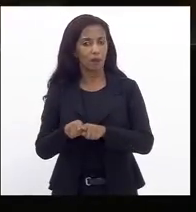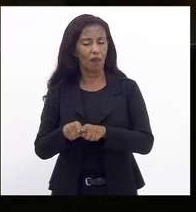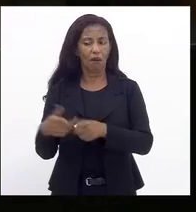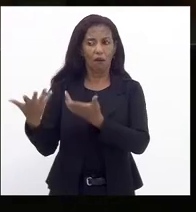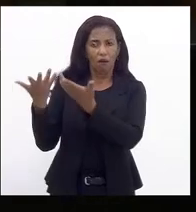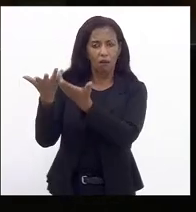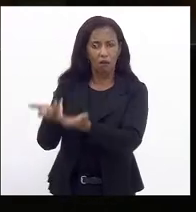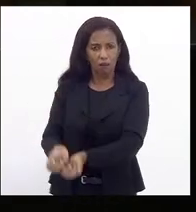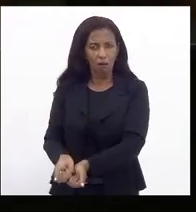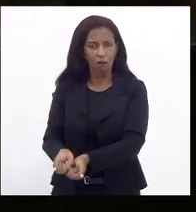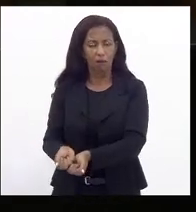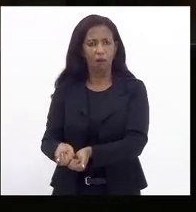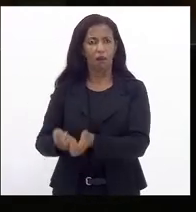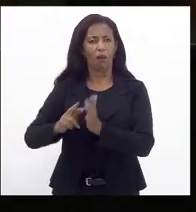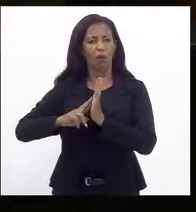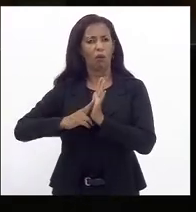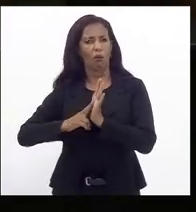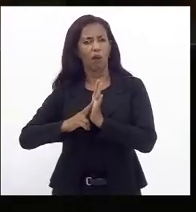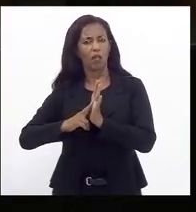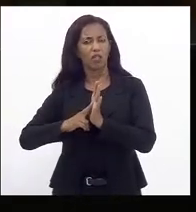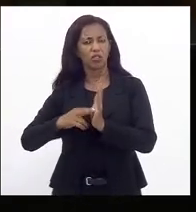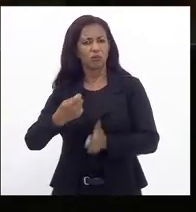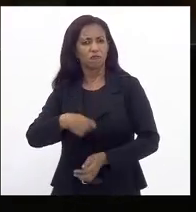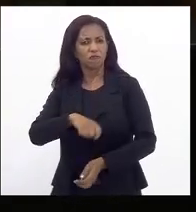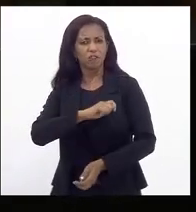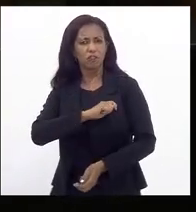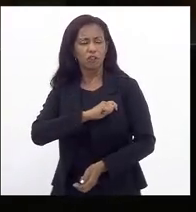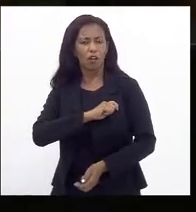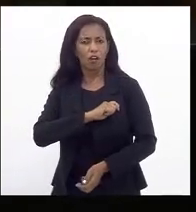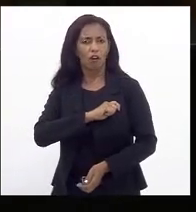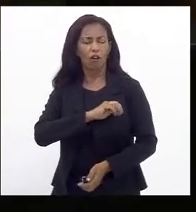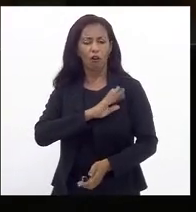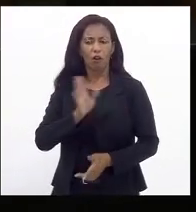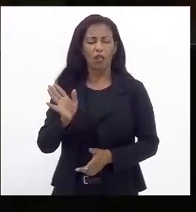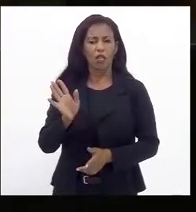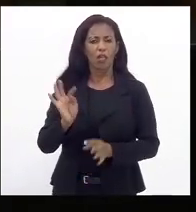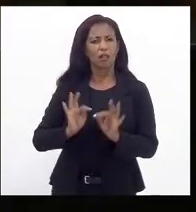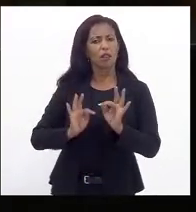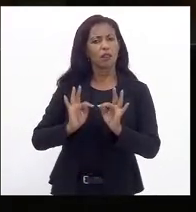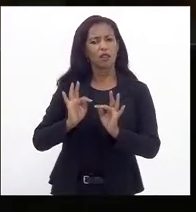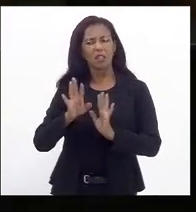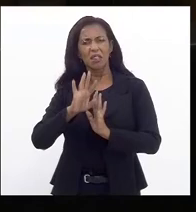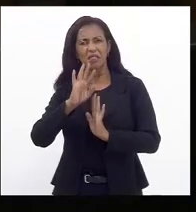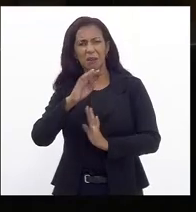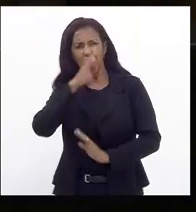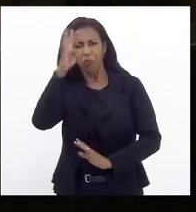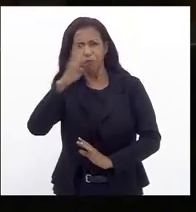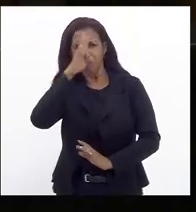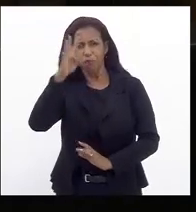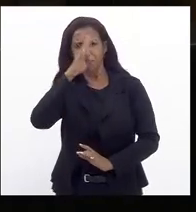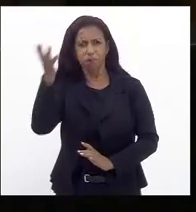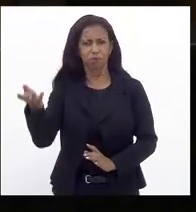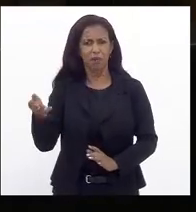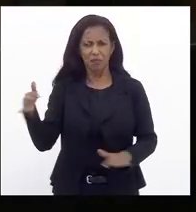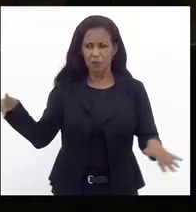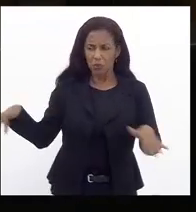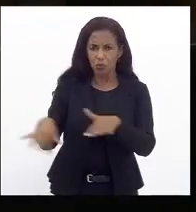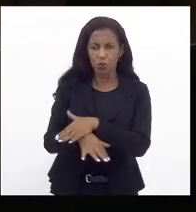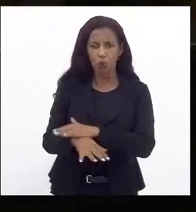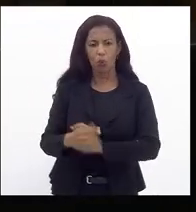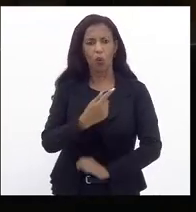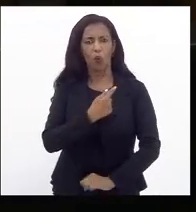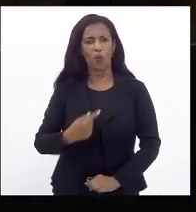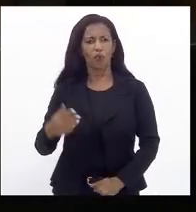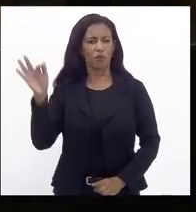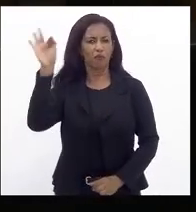assumir um regime de recuperação fiscal em termos completamente abusivos e submissos